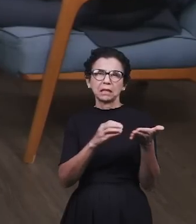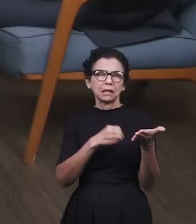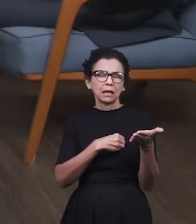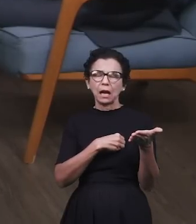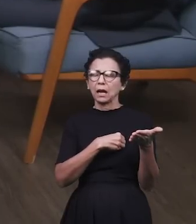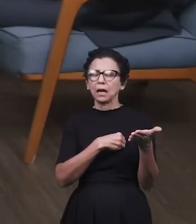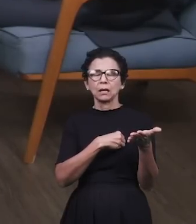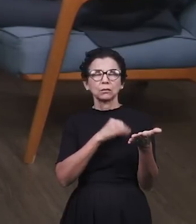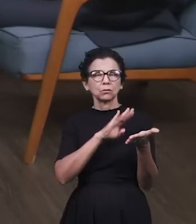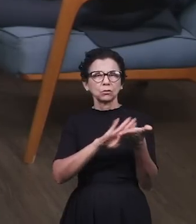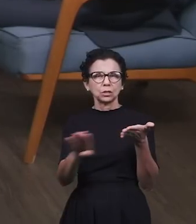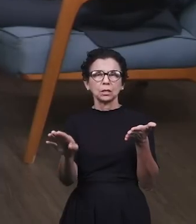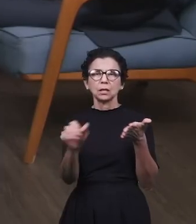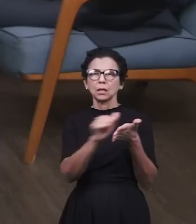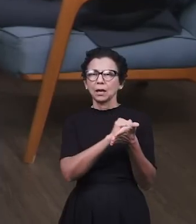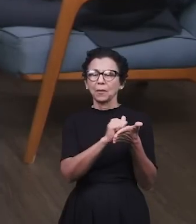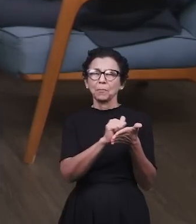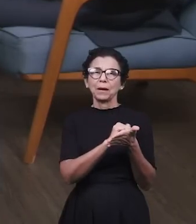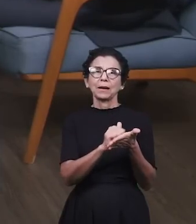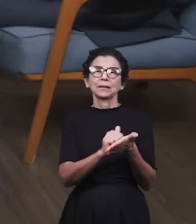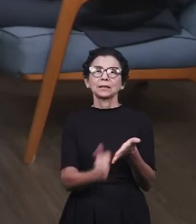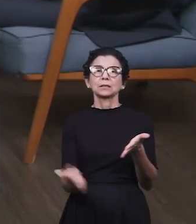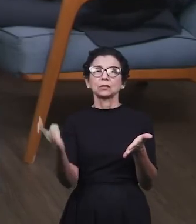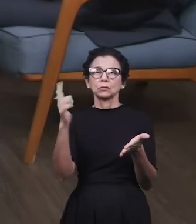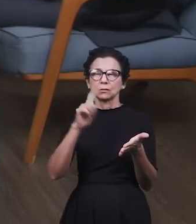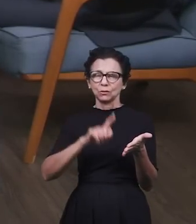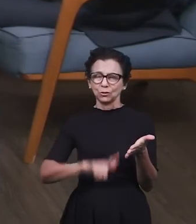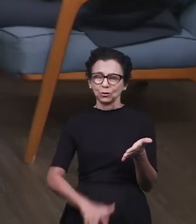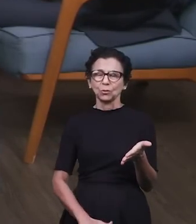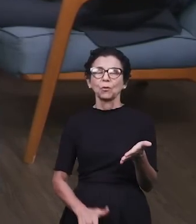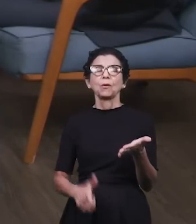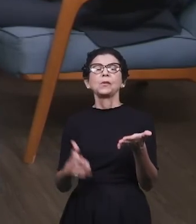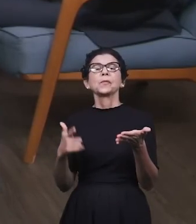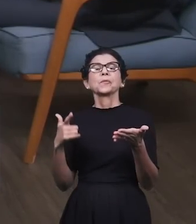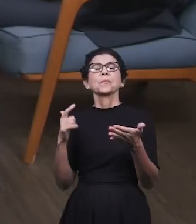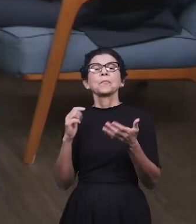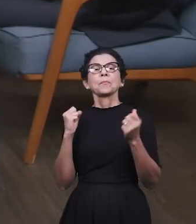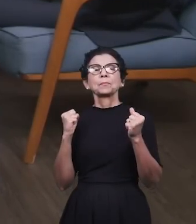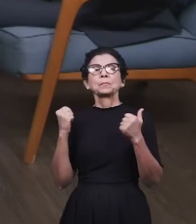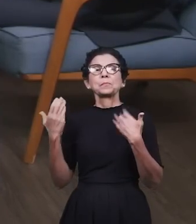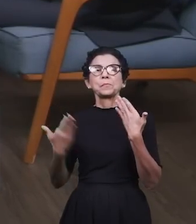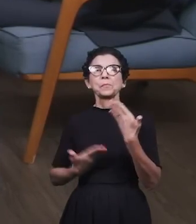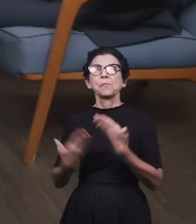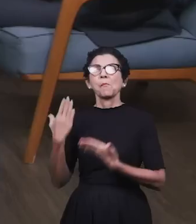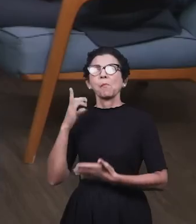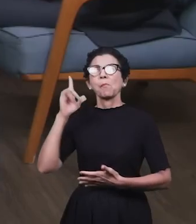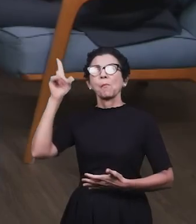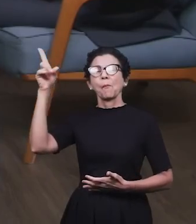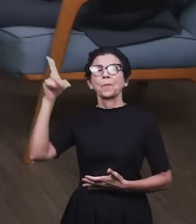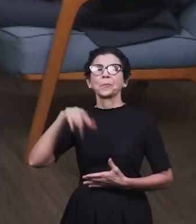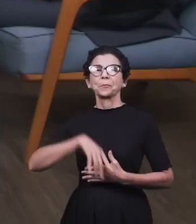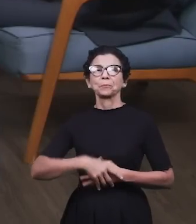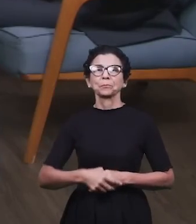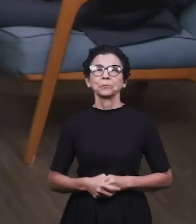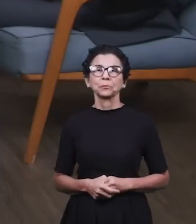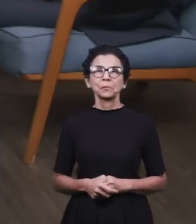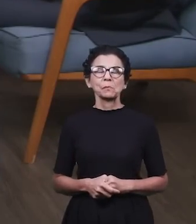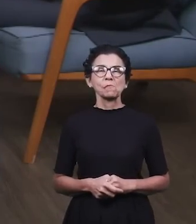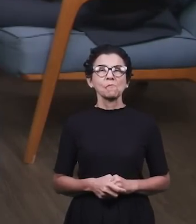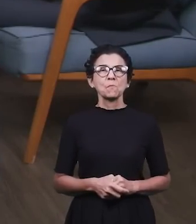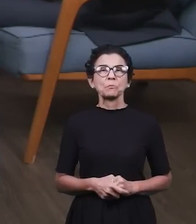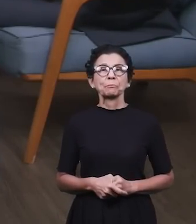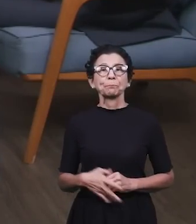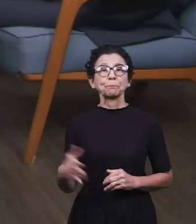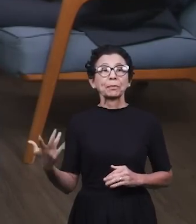Jesus. Bom, quando falamos que nossa base é a Escola Bíblica Dominical, nós estamos numa sequência